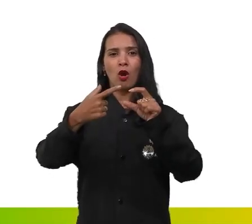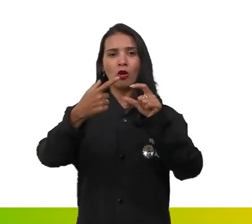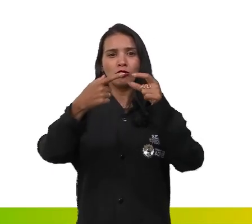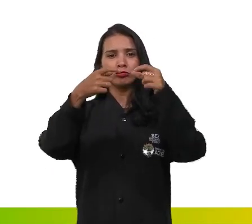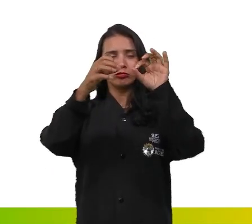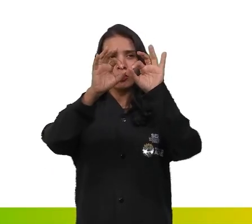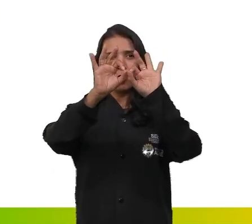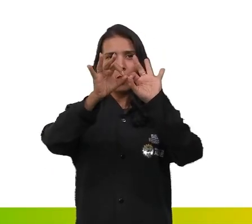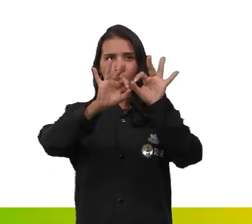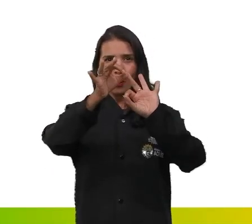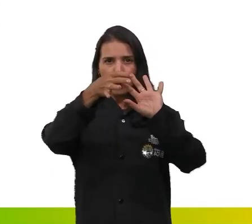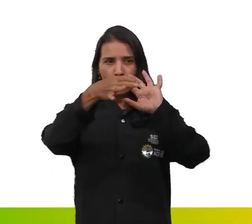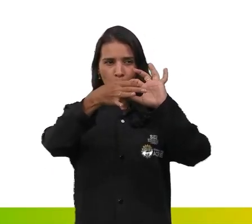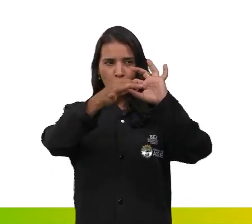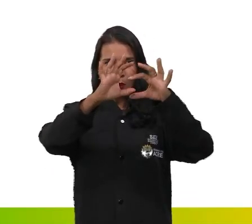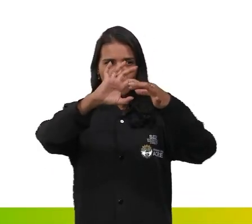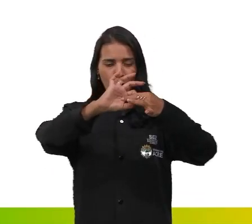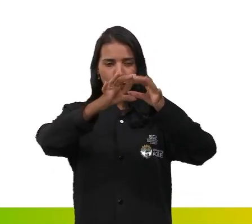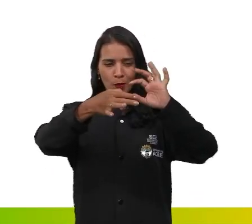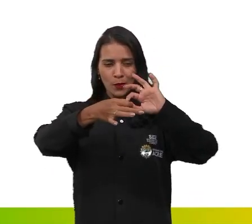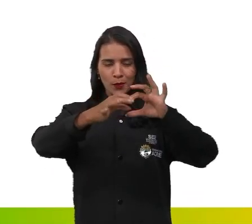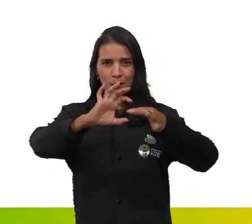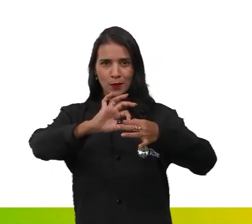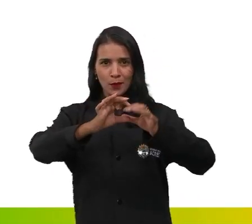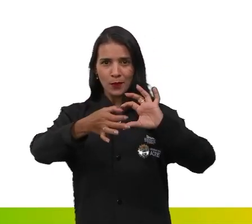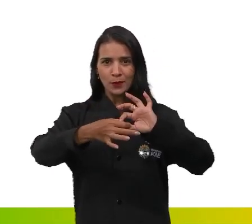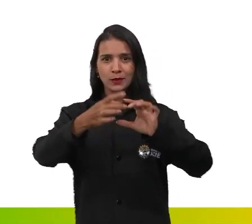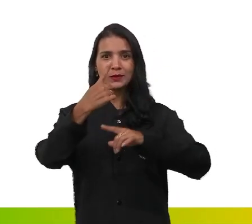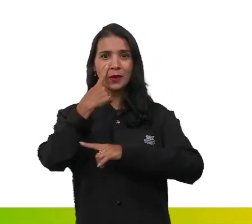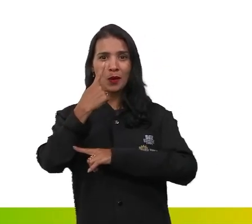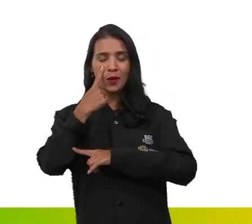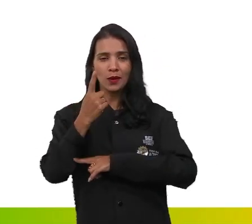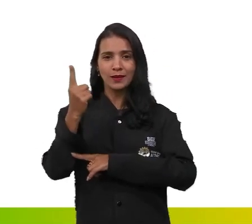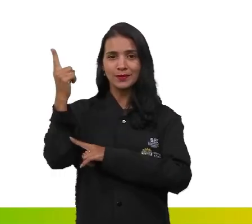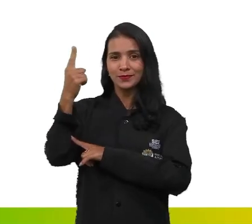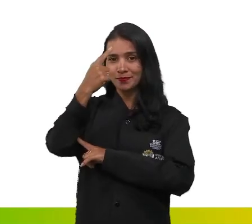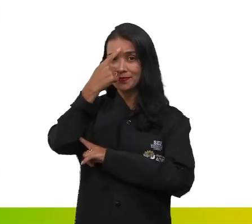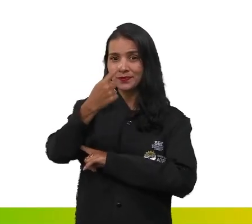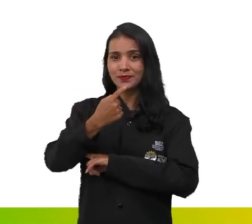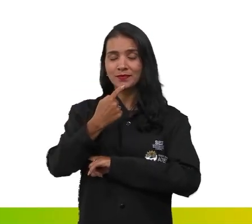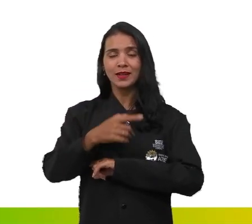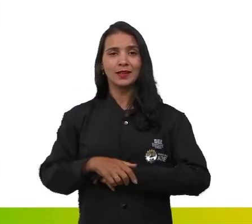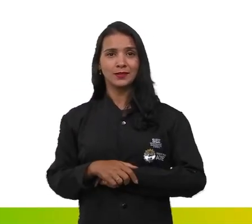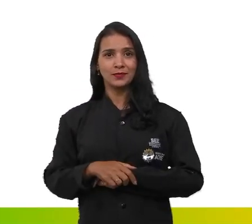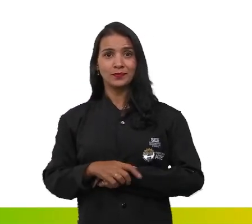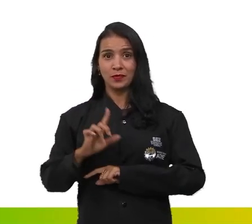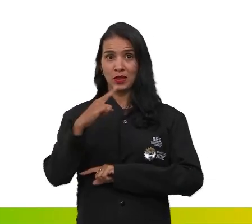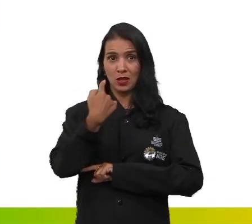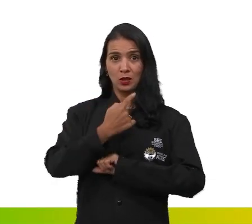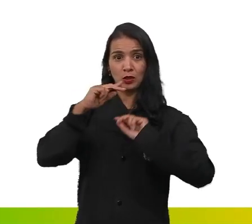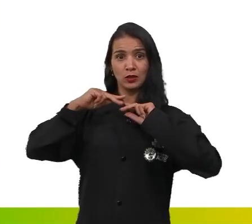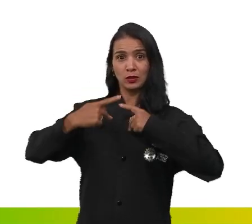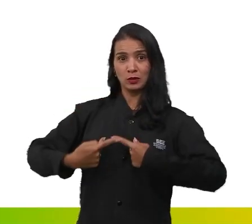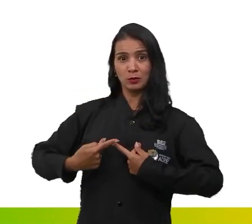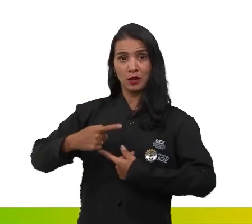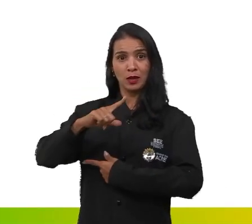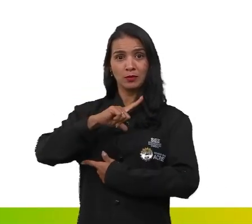entender essa base, pessoal, com essa imagem aí, olha só. Para entender melhor, os seres humanos, ele tem quantos